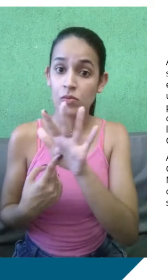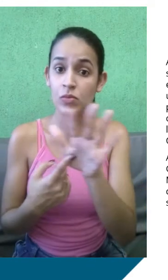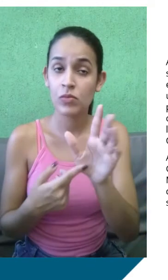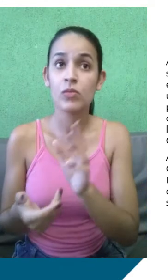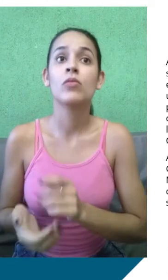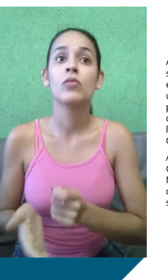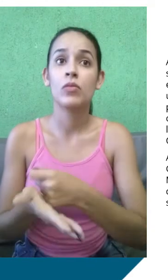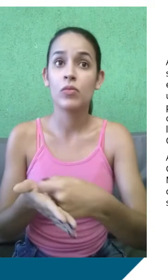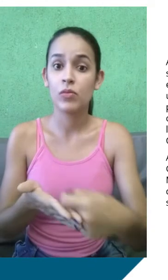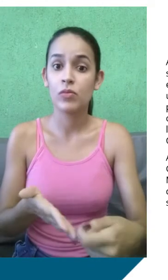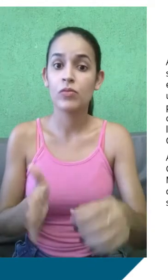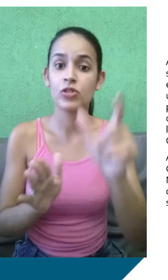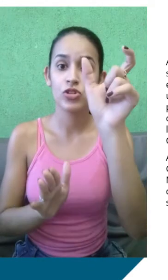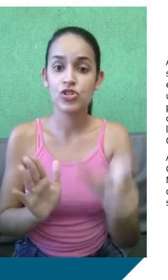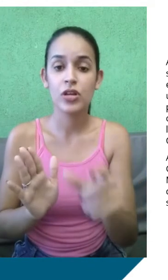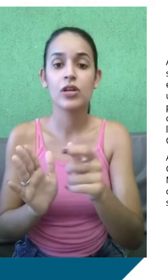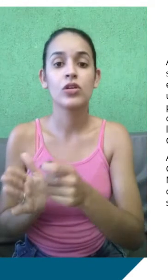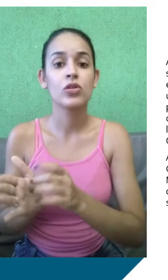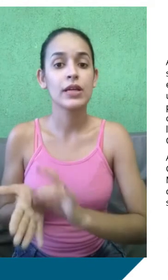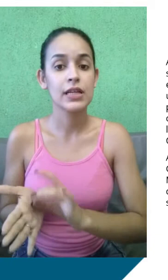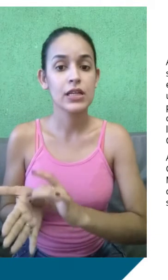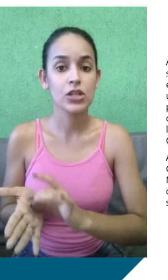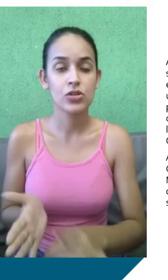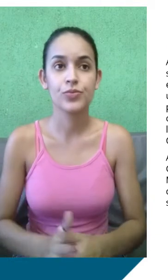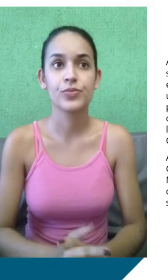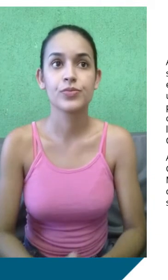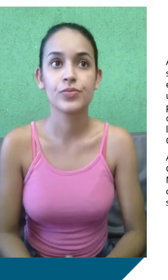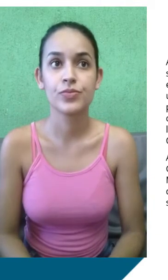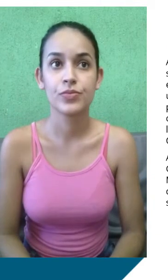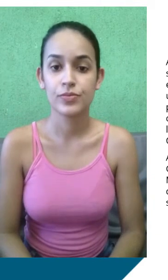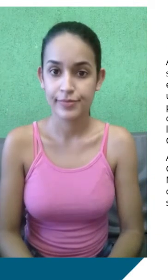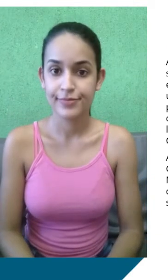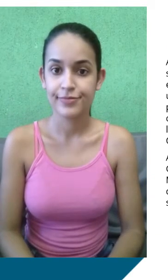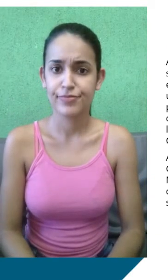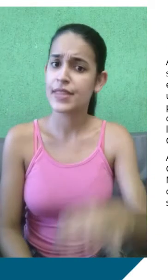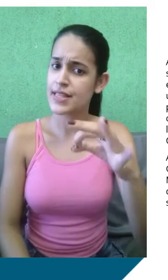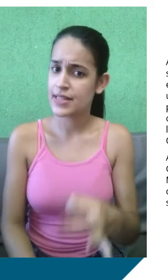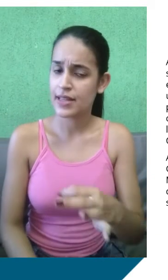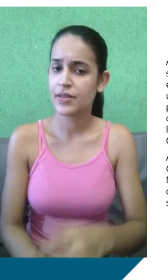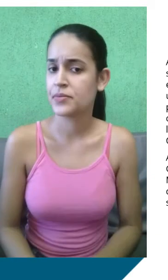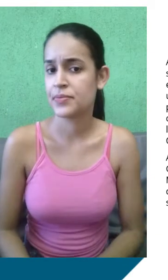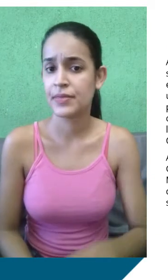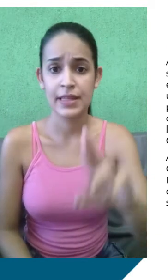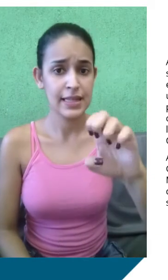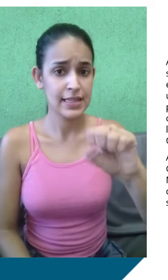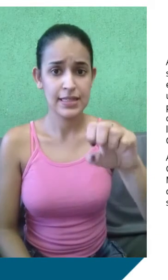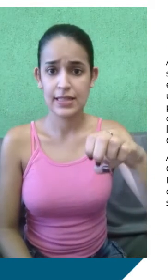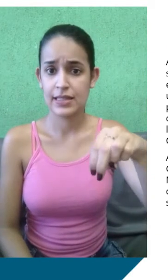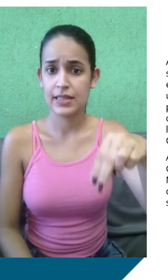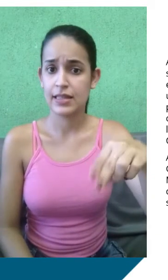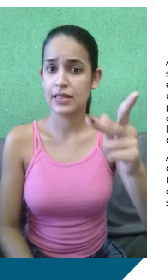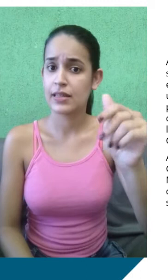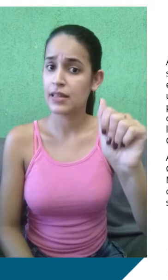que abarca tanto a classificação correta do texto lido quanto seu objetivo. Resenha é justamente o